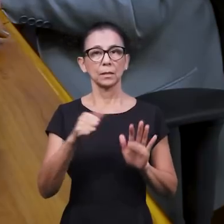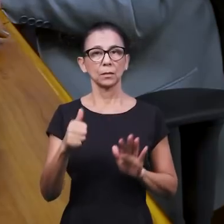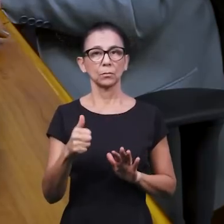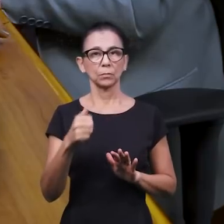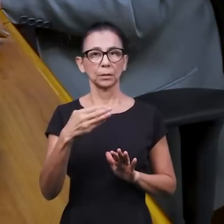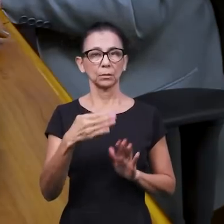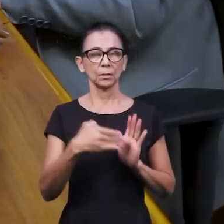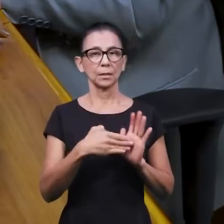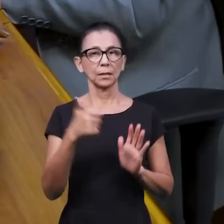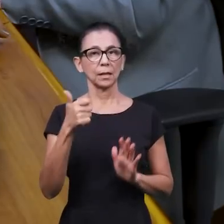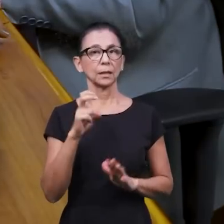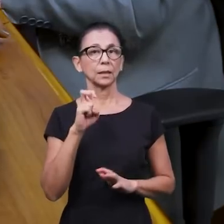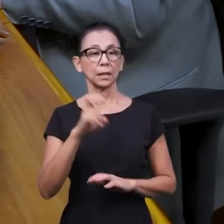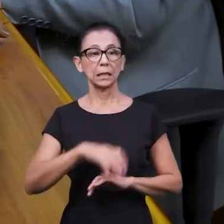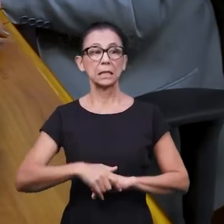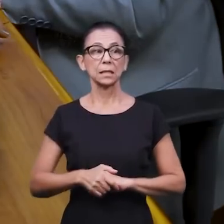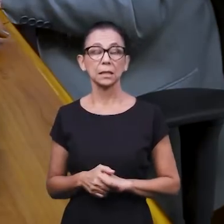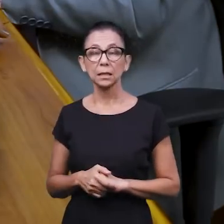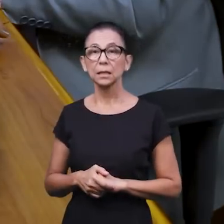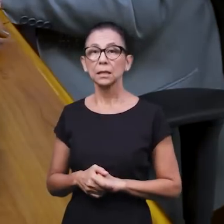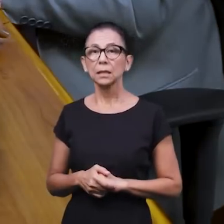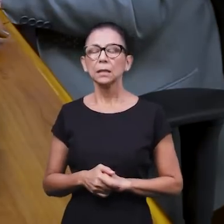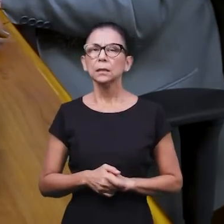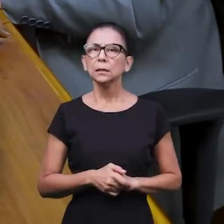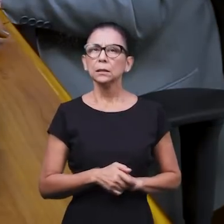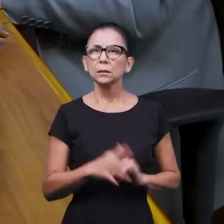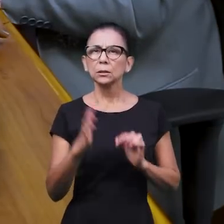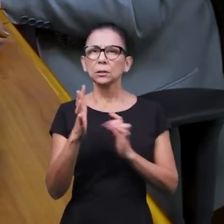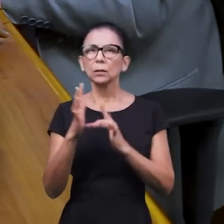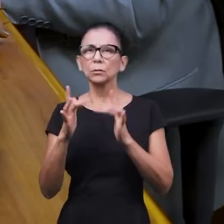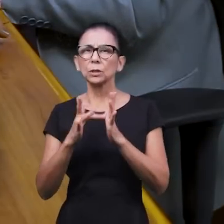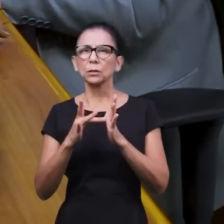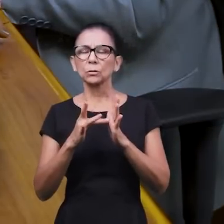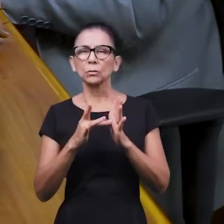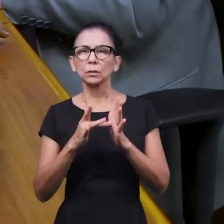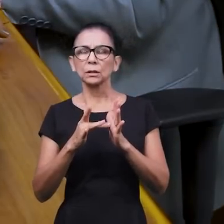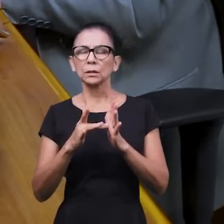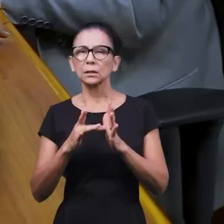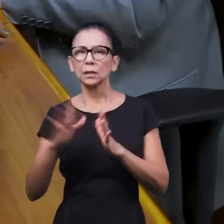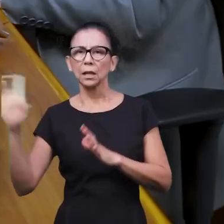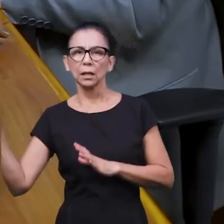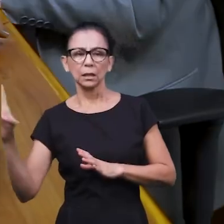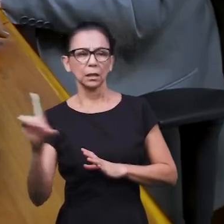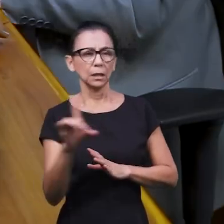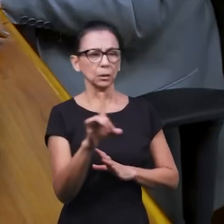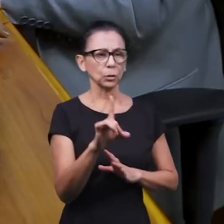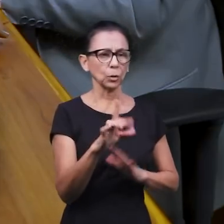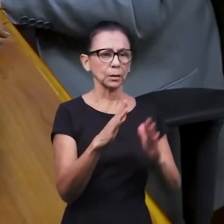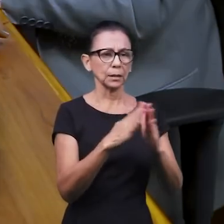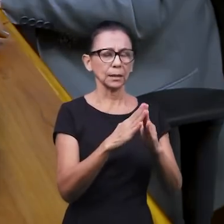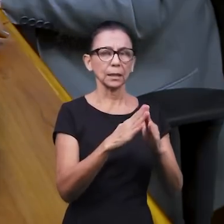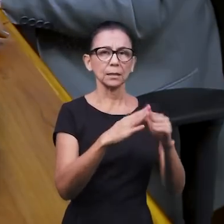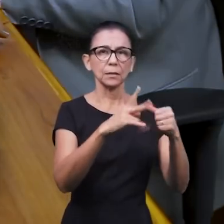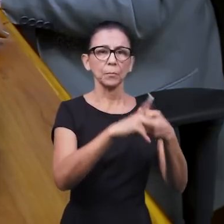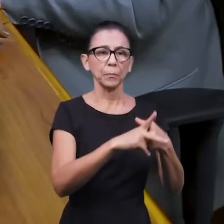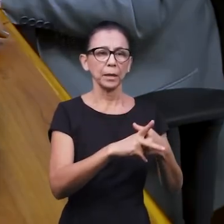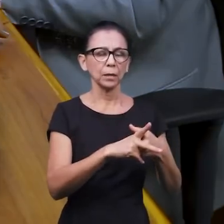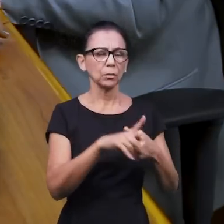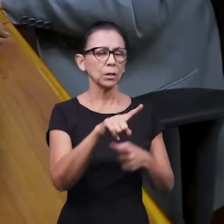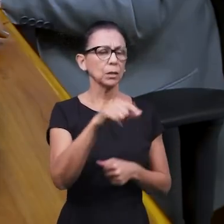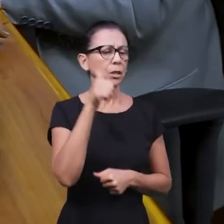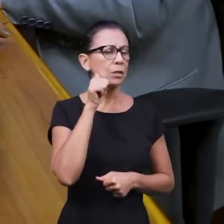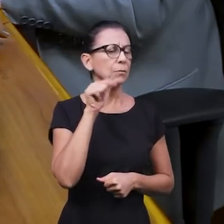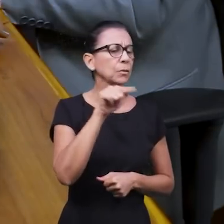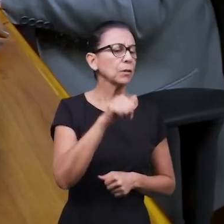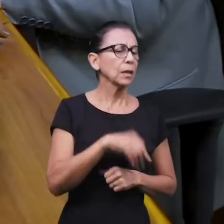diz o seguinte: Jesus entrando na casa de Pedro, viu a sogra desse jazendo com febre, e tocou na mão, e a febre deixou, e levantou e